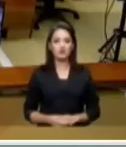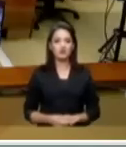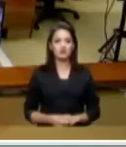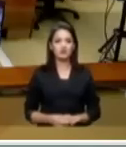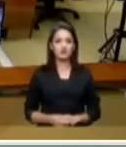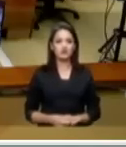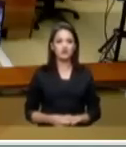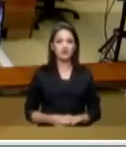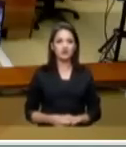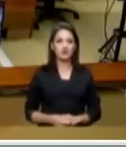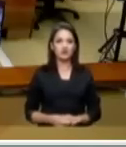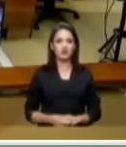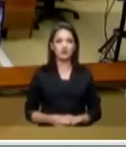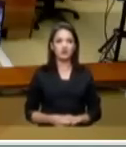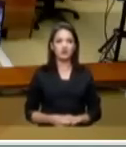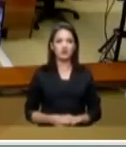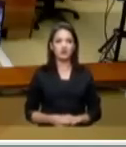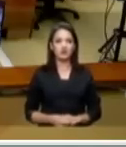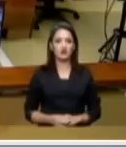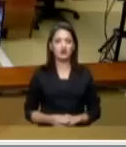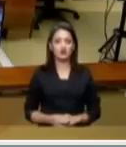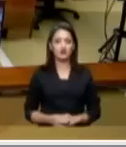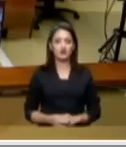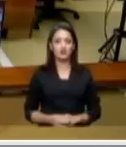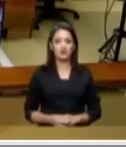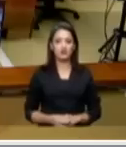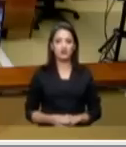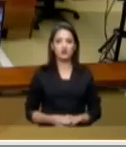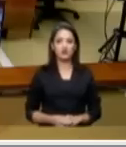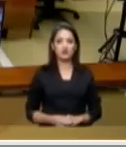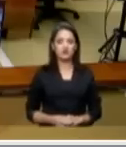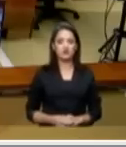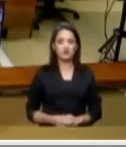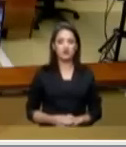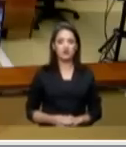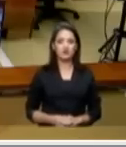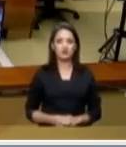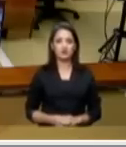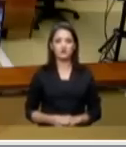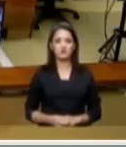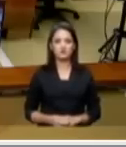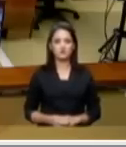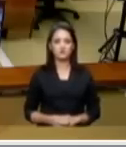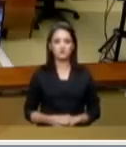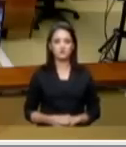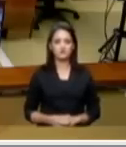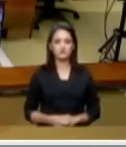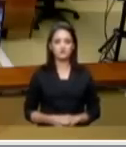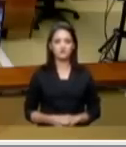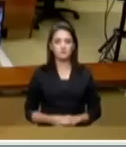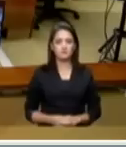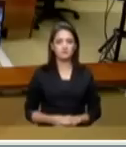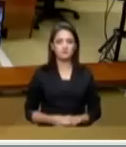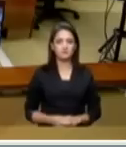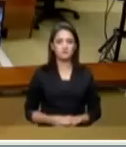não é mesmo nem jamais deveria ser a impressão que tem transmitido com tudo é oposta